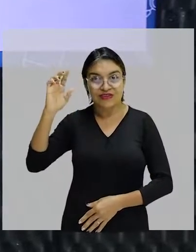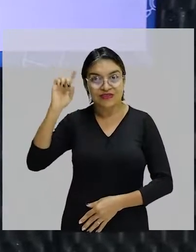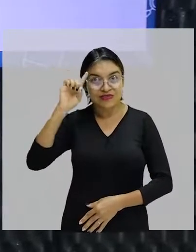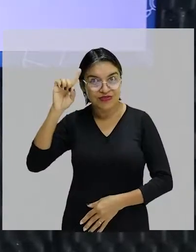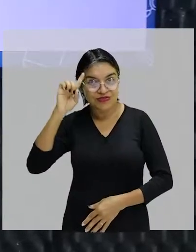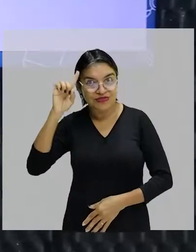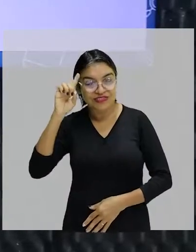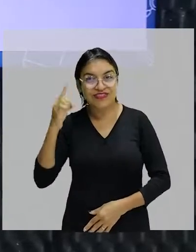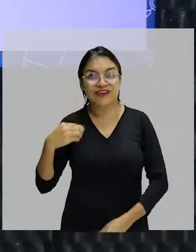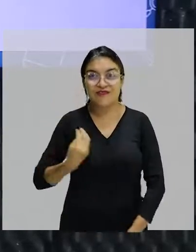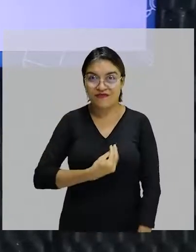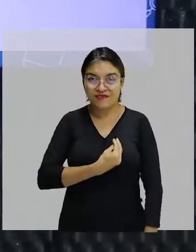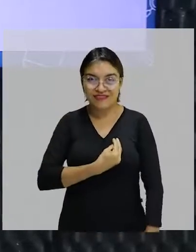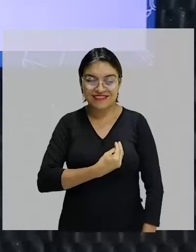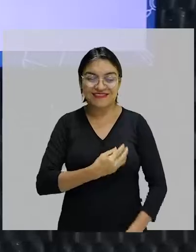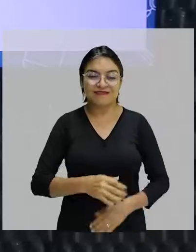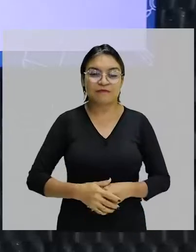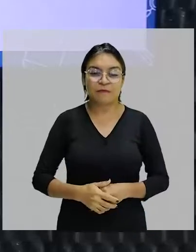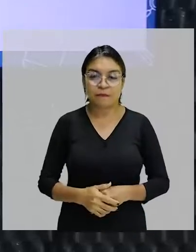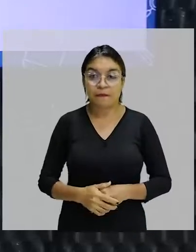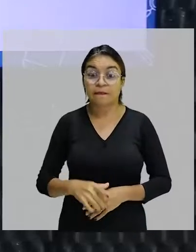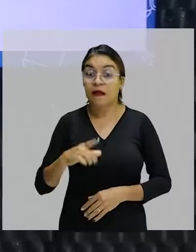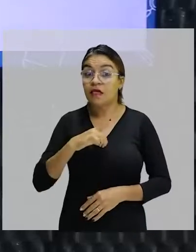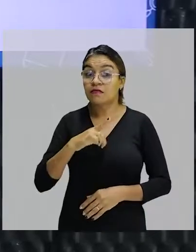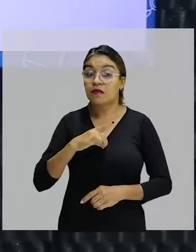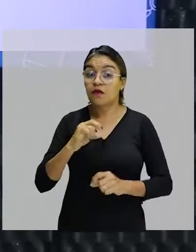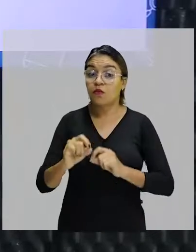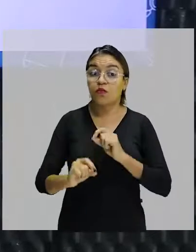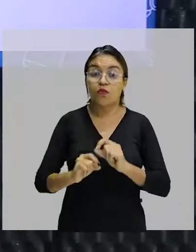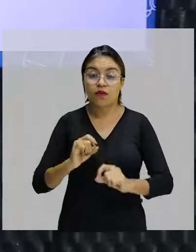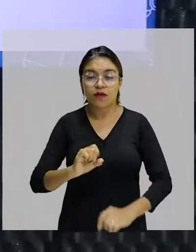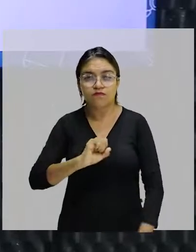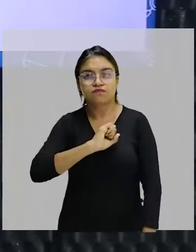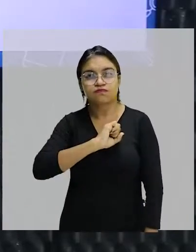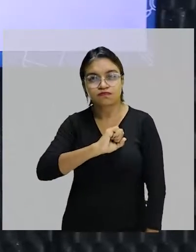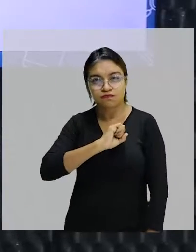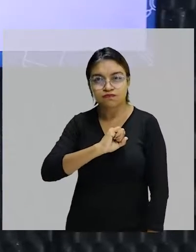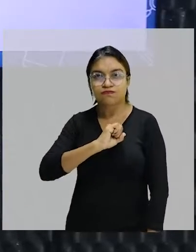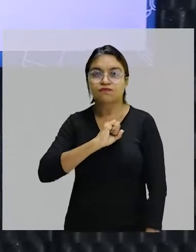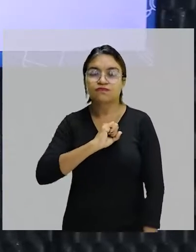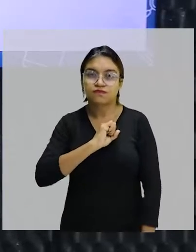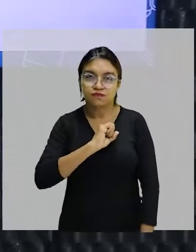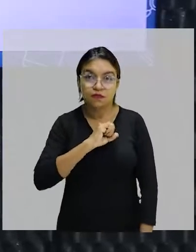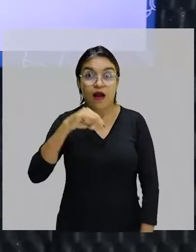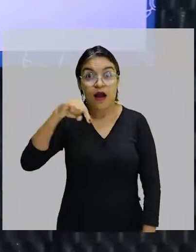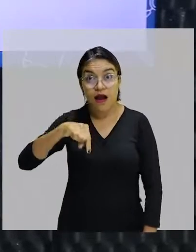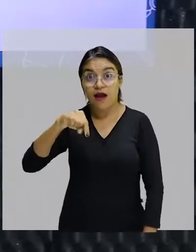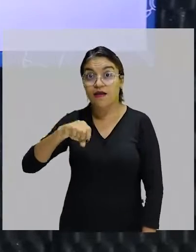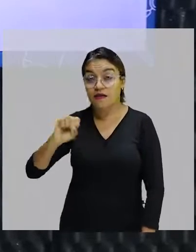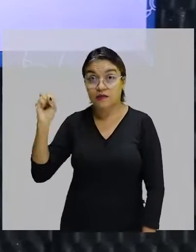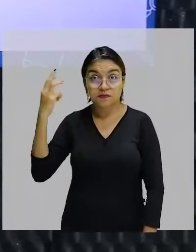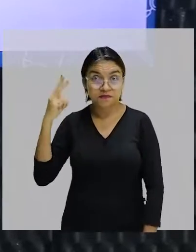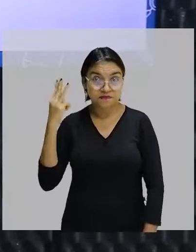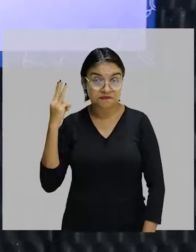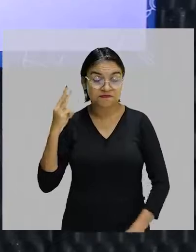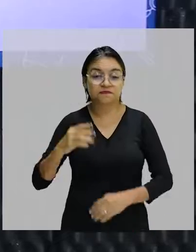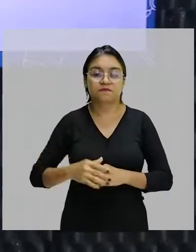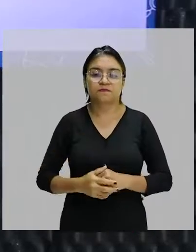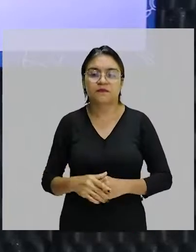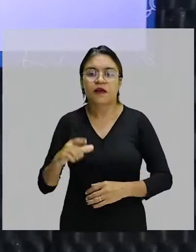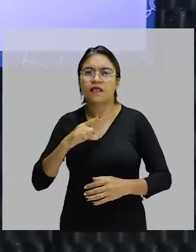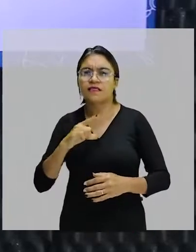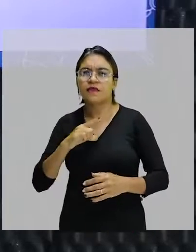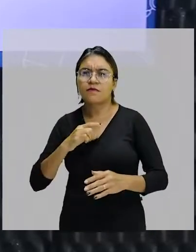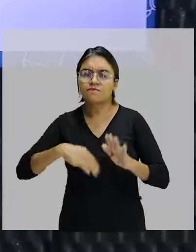nosso tema é reggae em Maranhão, ou seja, o reggae no Maranhão. O nosso roteiro, nós vamos